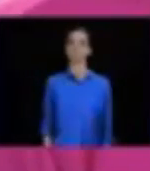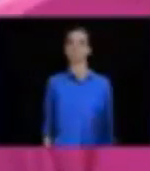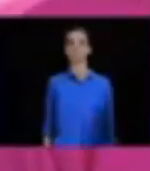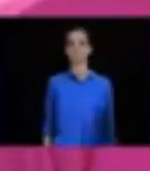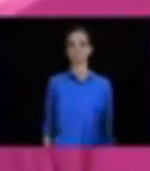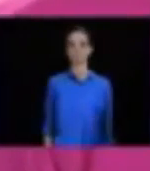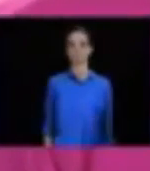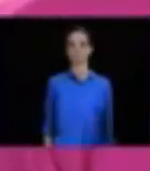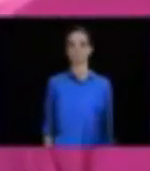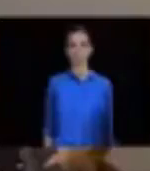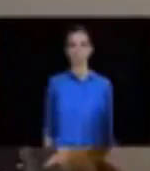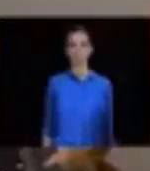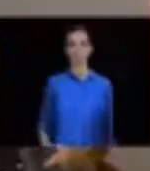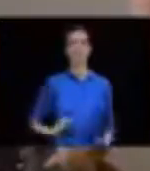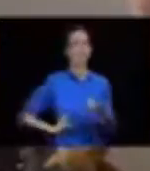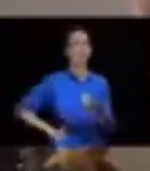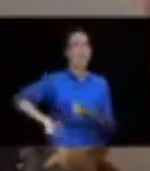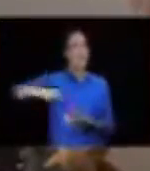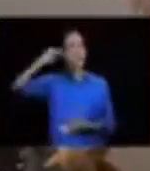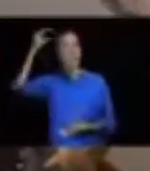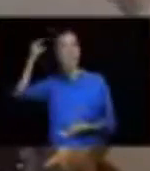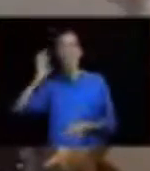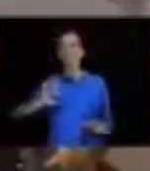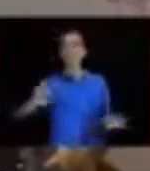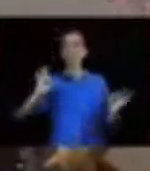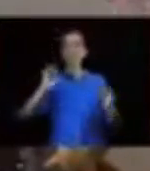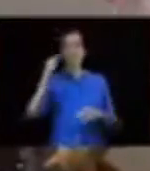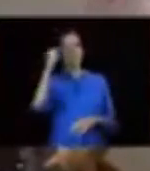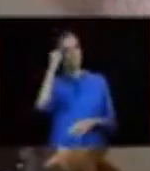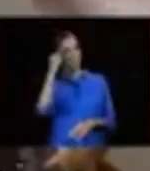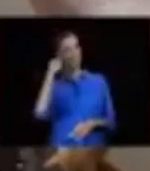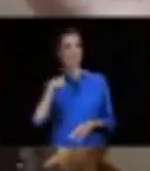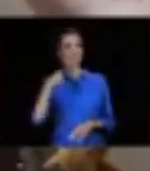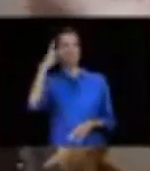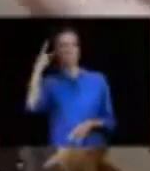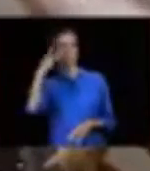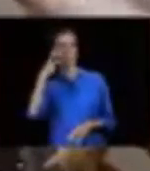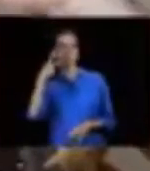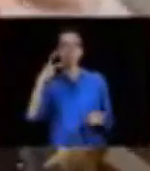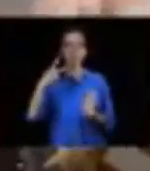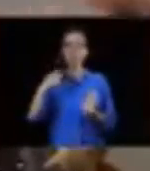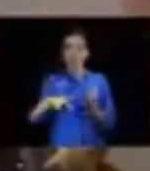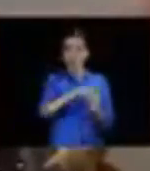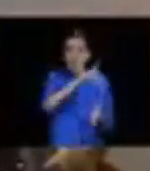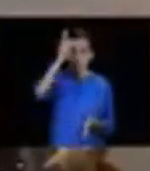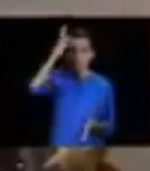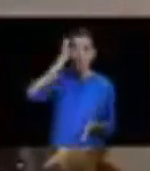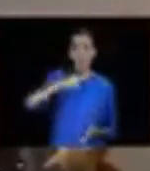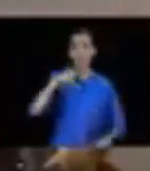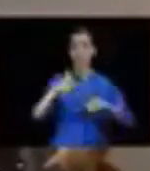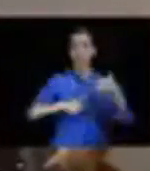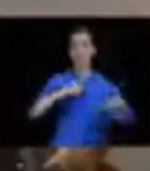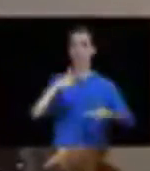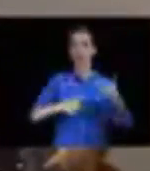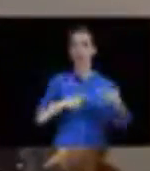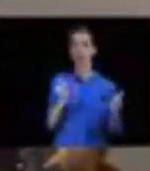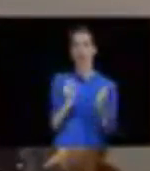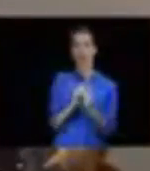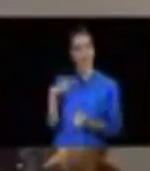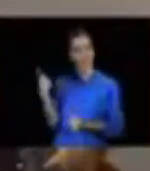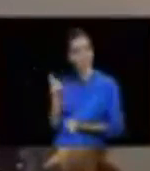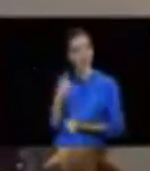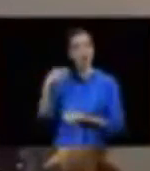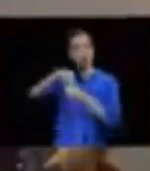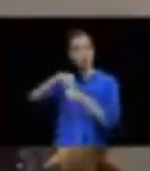Um grande amigo. Muito antes de se pensar em se lançar na carreira política, ele já trabalhava